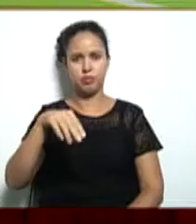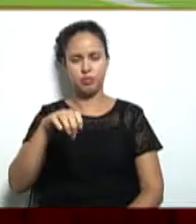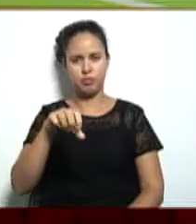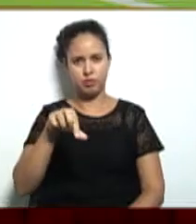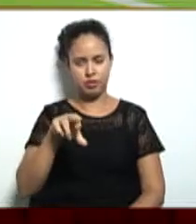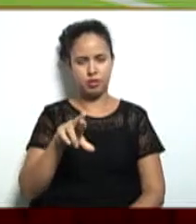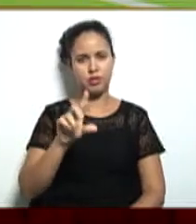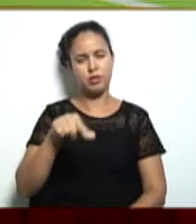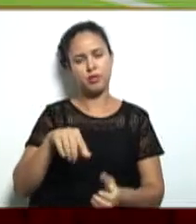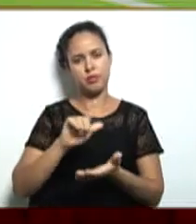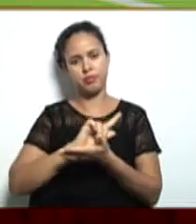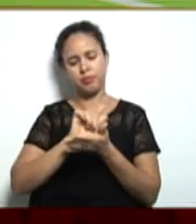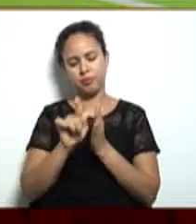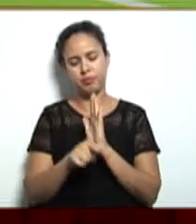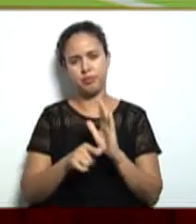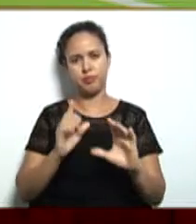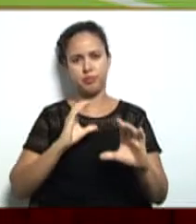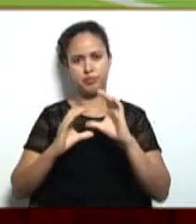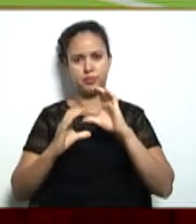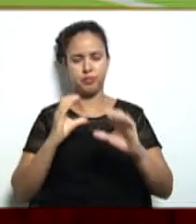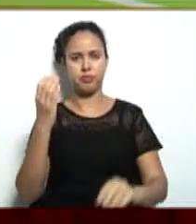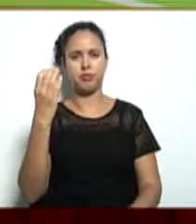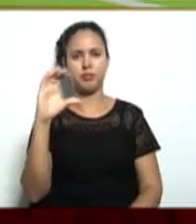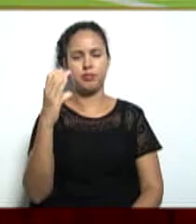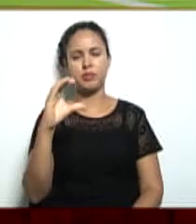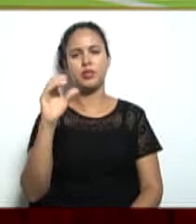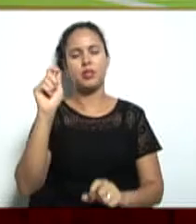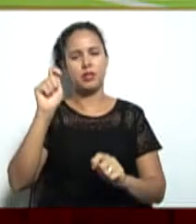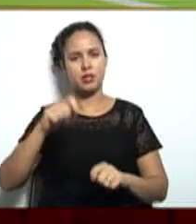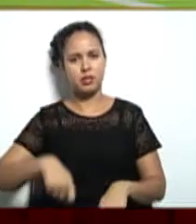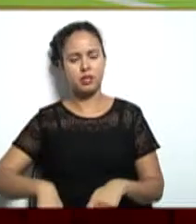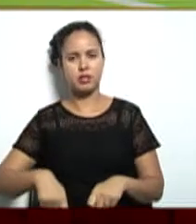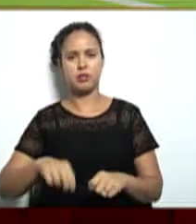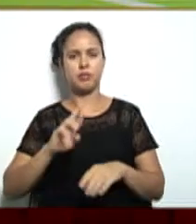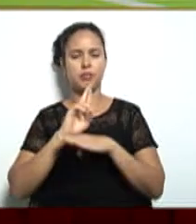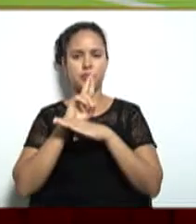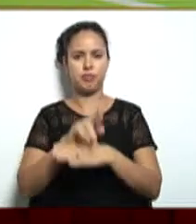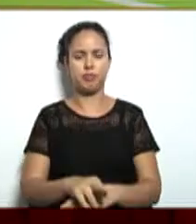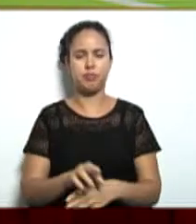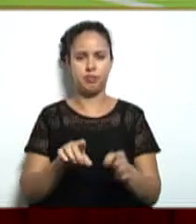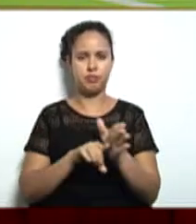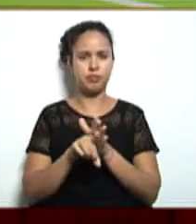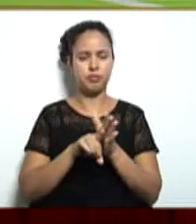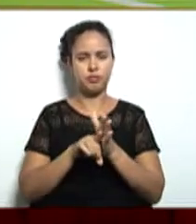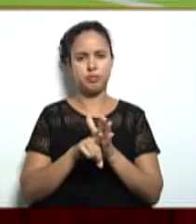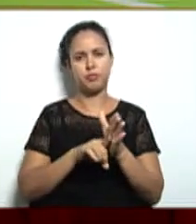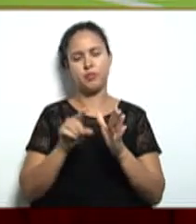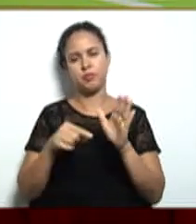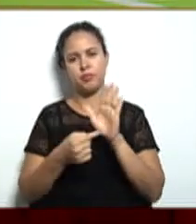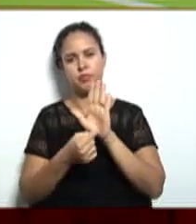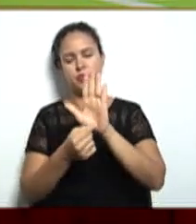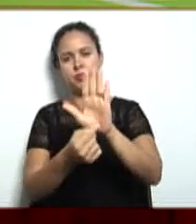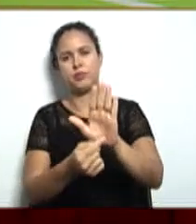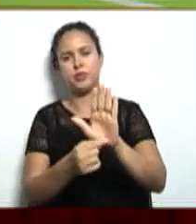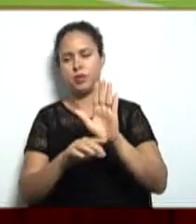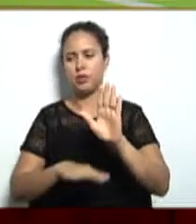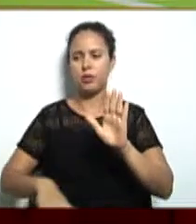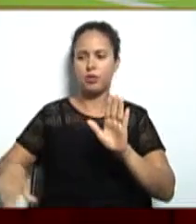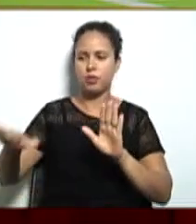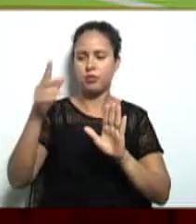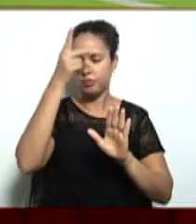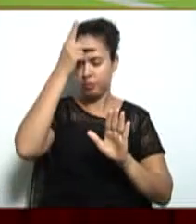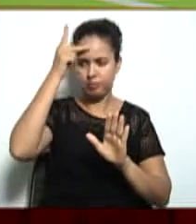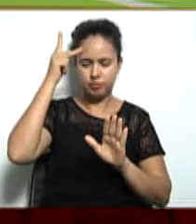um gênero de comunicação científica. Ele permite que os resultados de uma pesquisa sejam apresentados para que outras